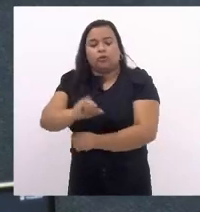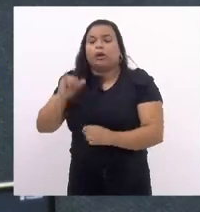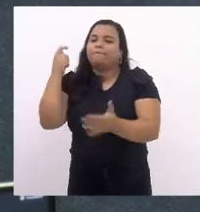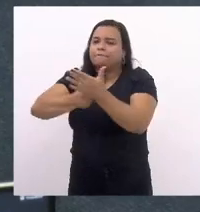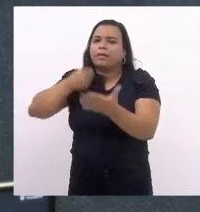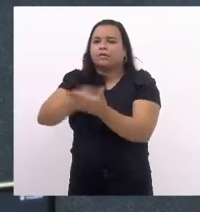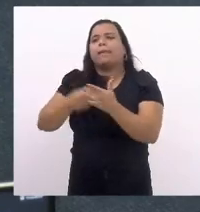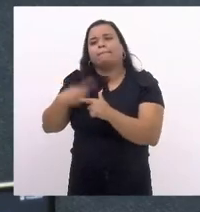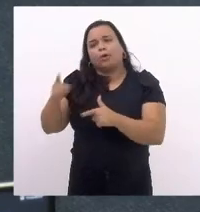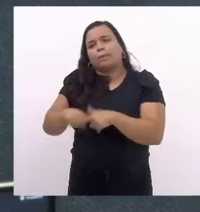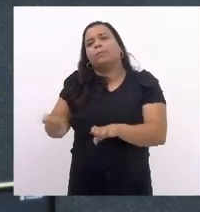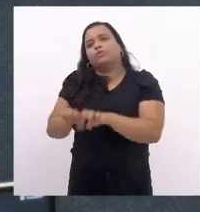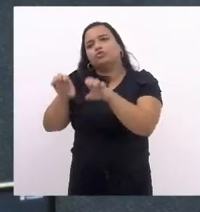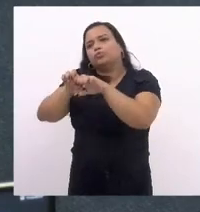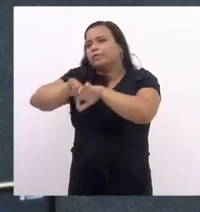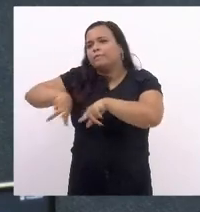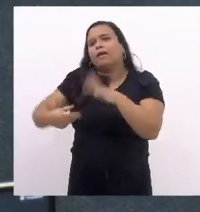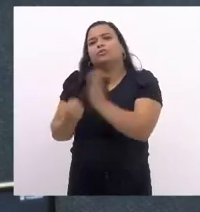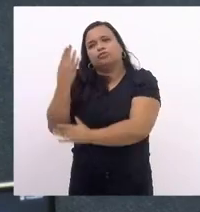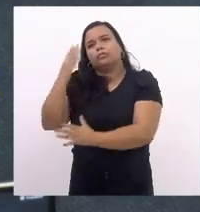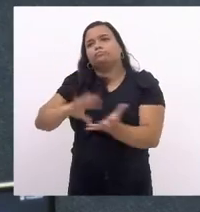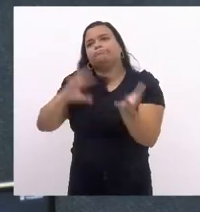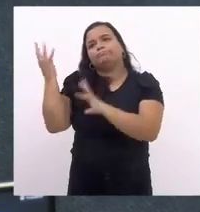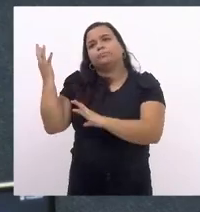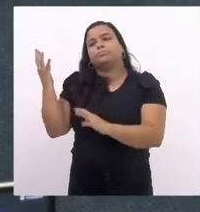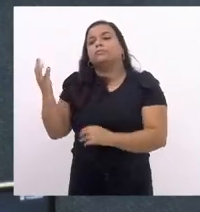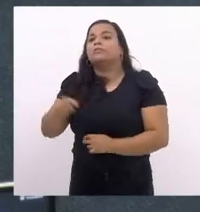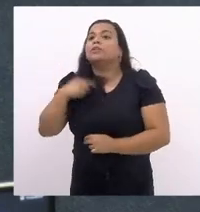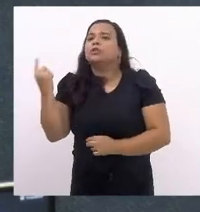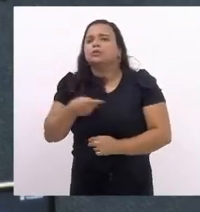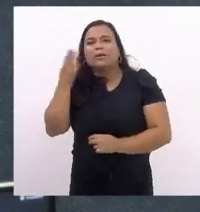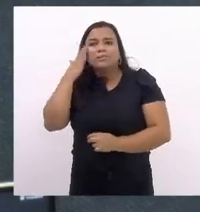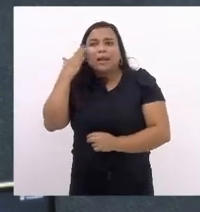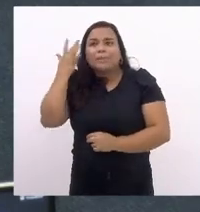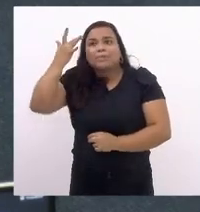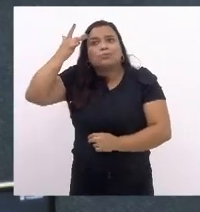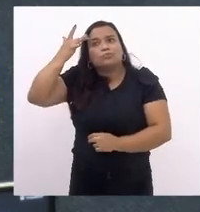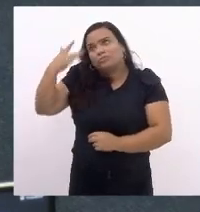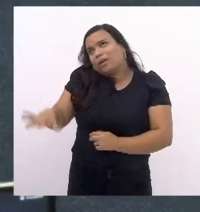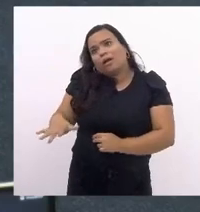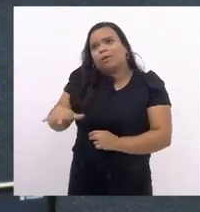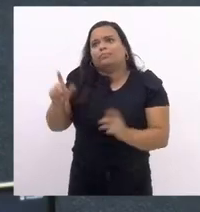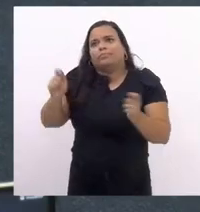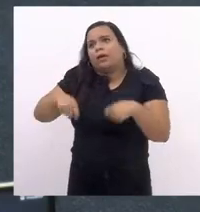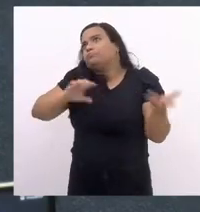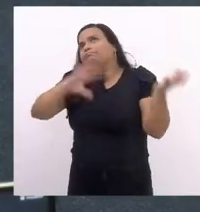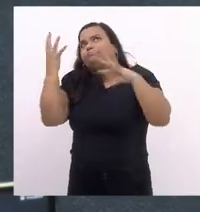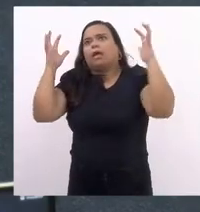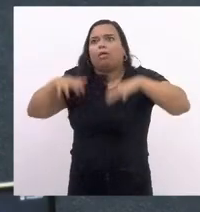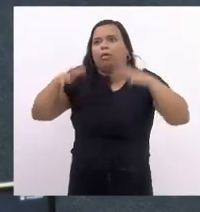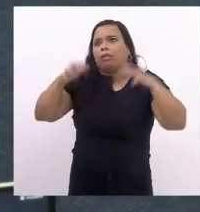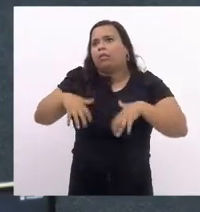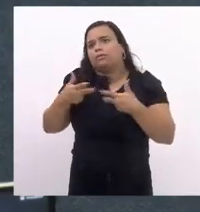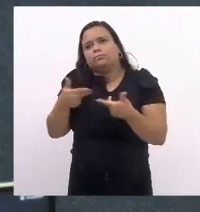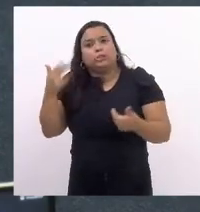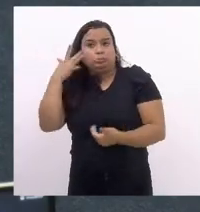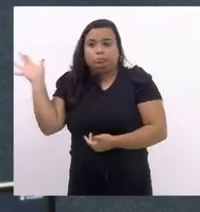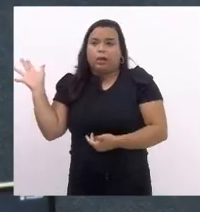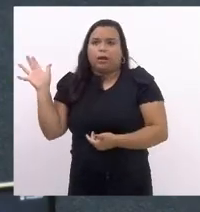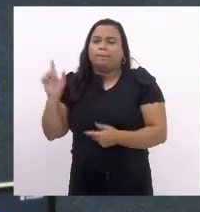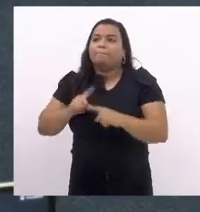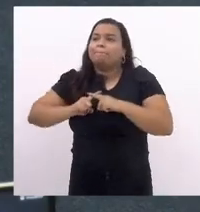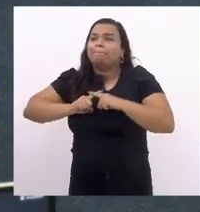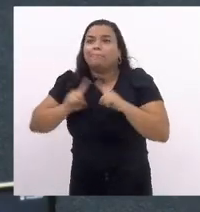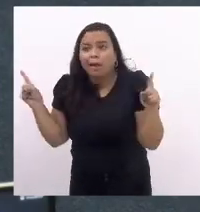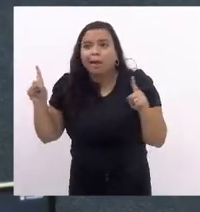os problemas que geram essa situação. Claro que ninguém pode prever essas tormentas de grande proporção, ninguém pode ser responsabilizado por isso, mas o